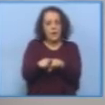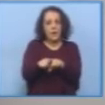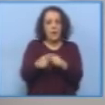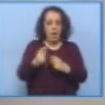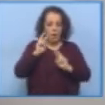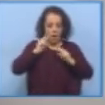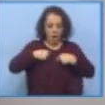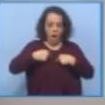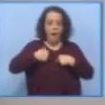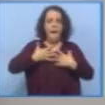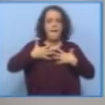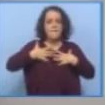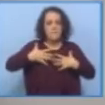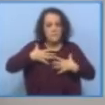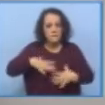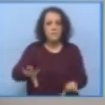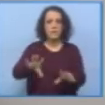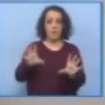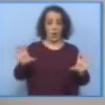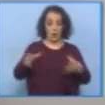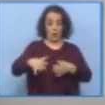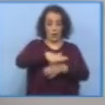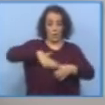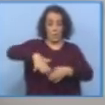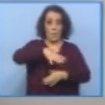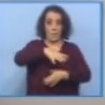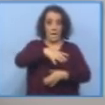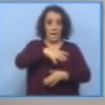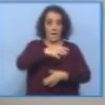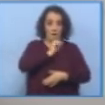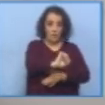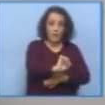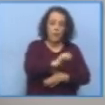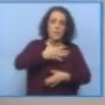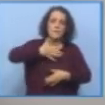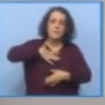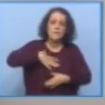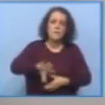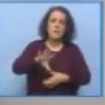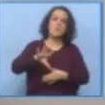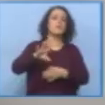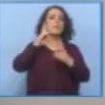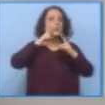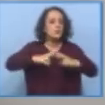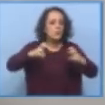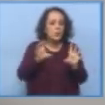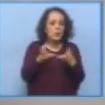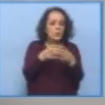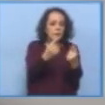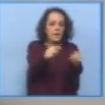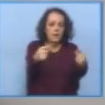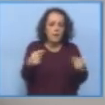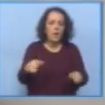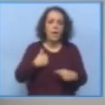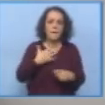aprofundarem, serem mais vivos nas próprias comunidades ou até descobrir os próprios grupos que já existiam e